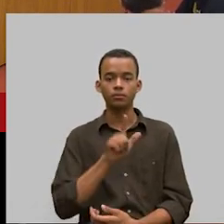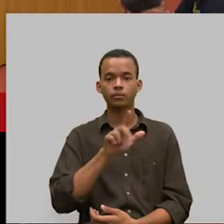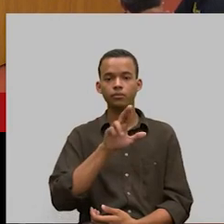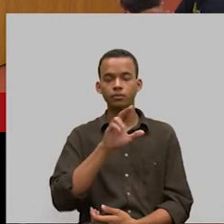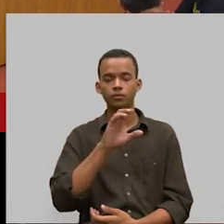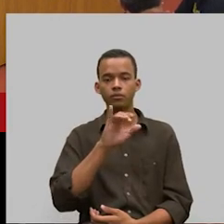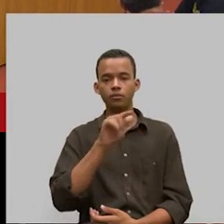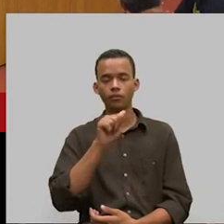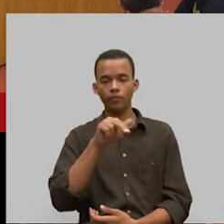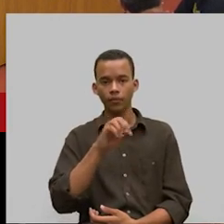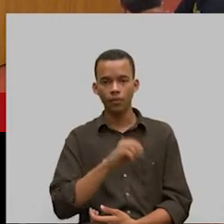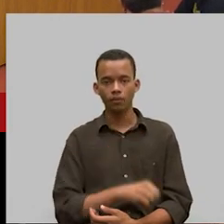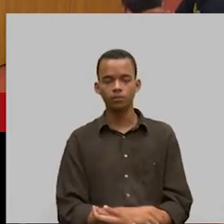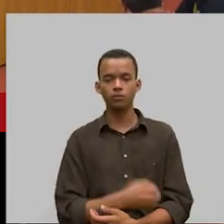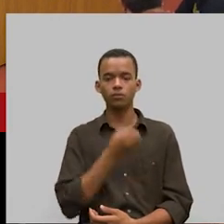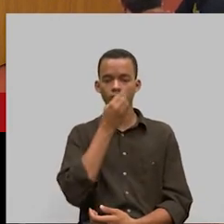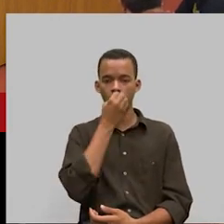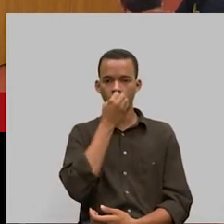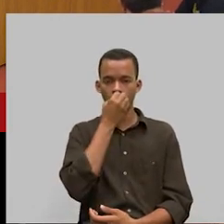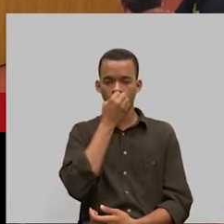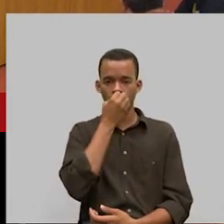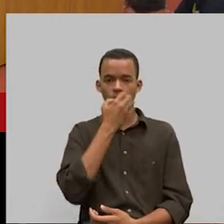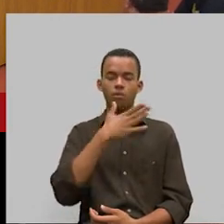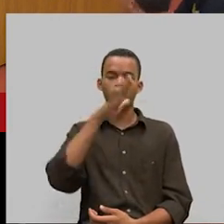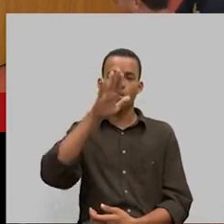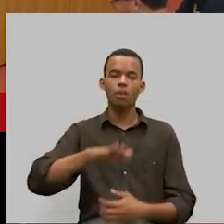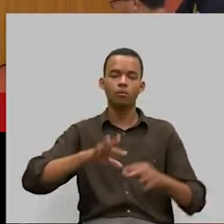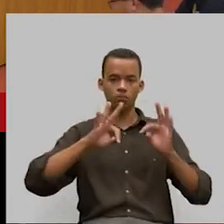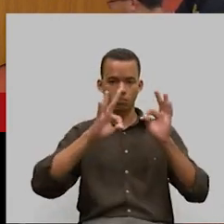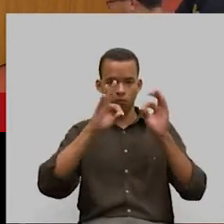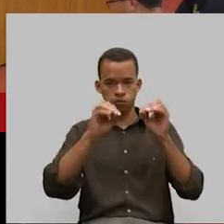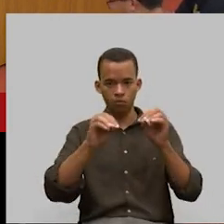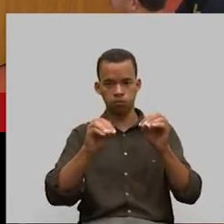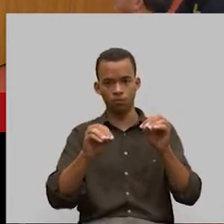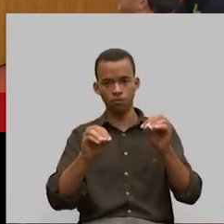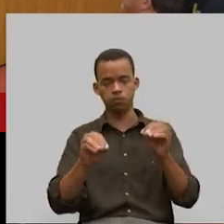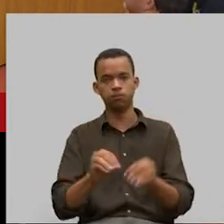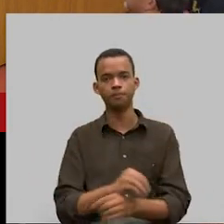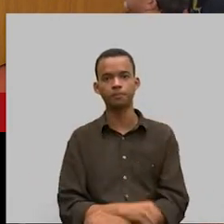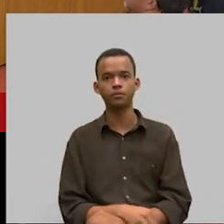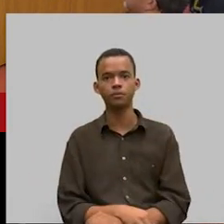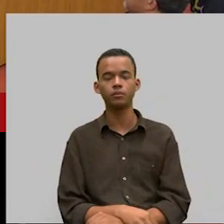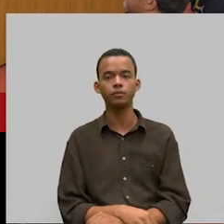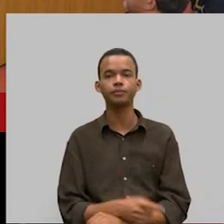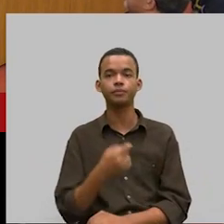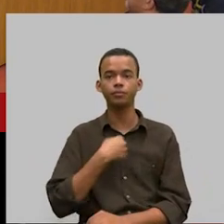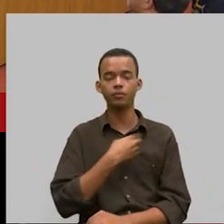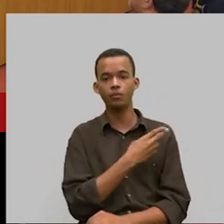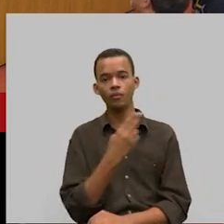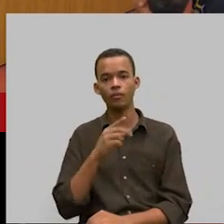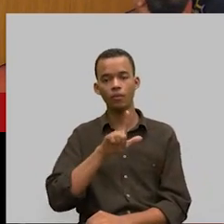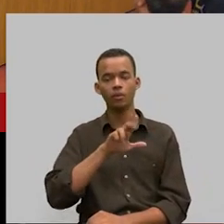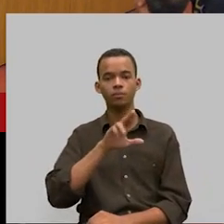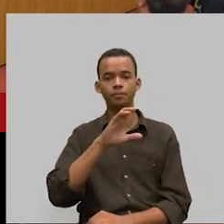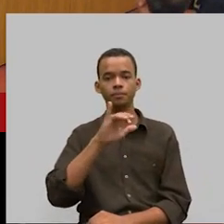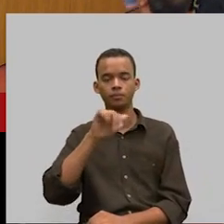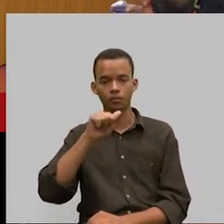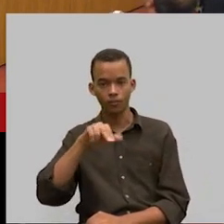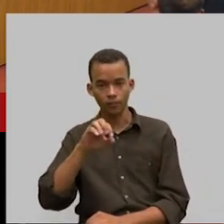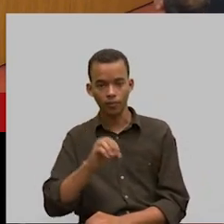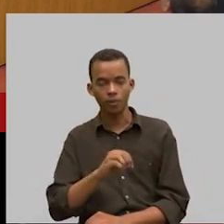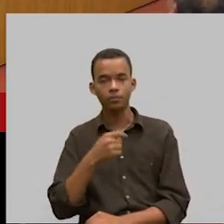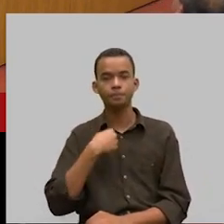aí boa tarde a todos e a todas Boa tarde eh meu nome é Luciano sou lá da